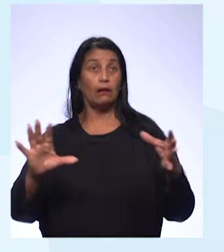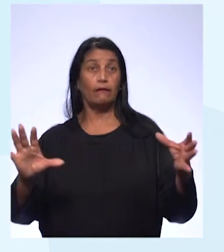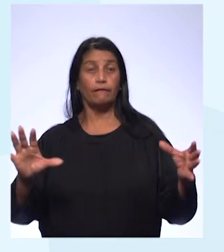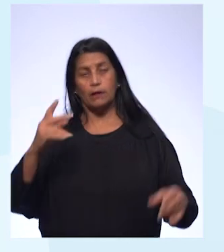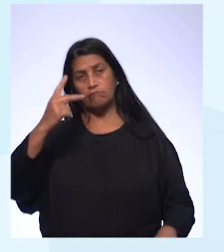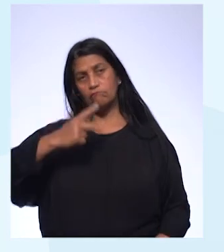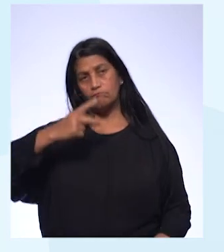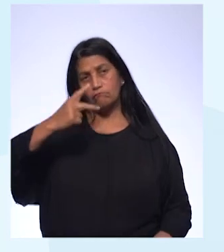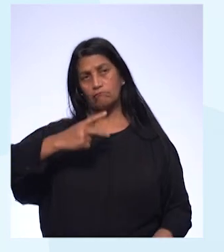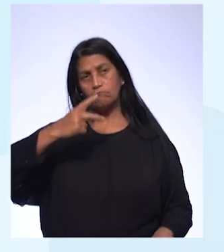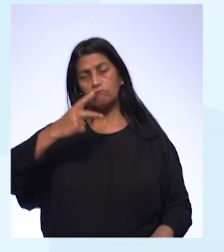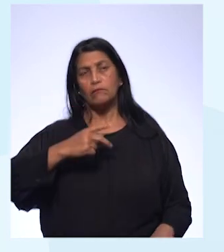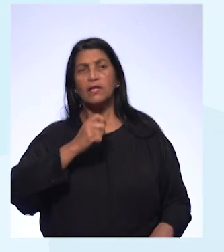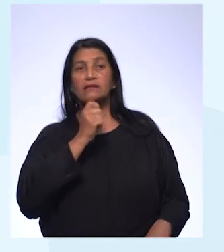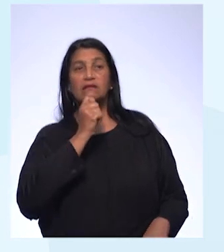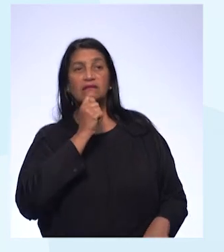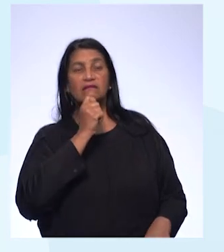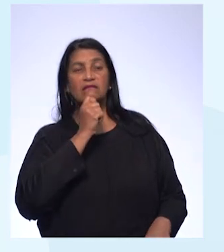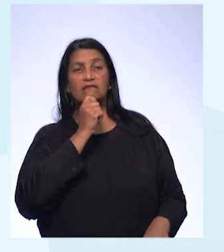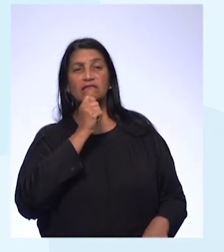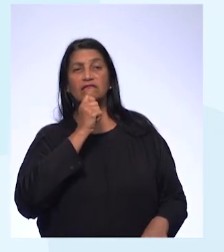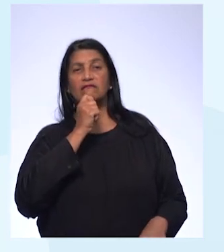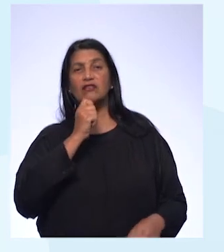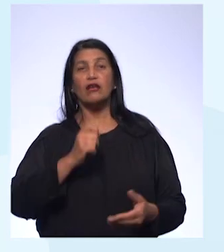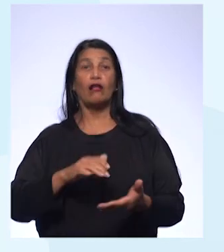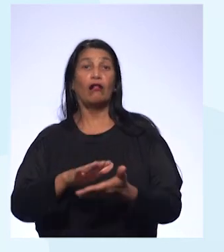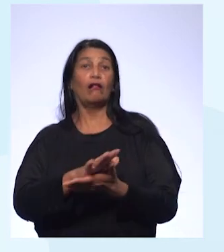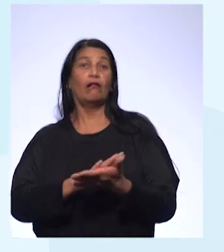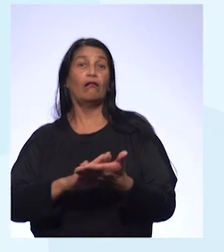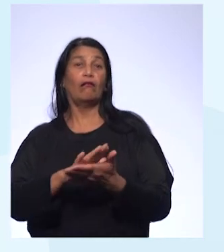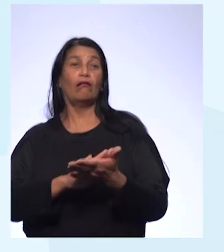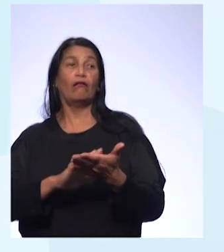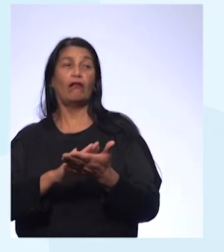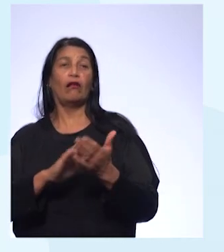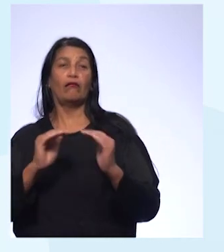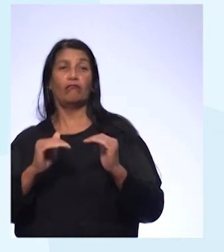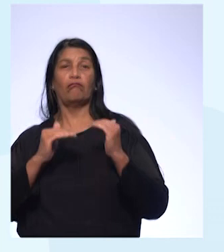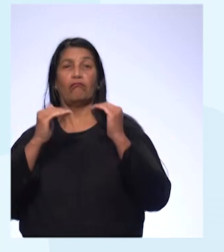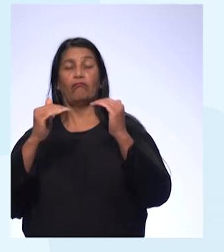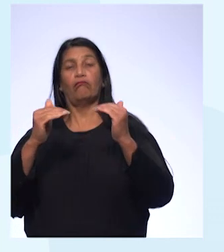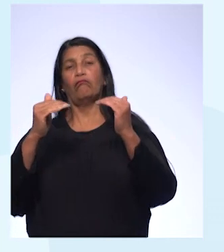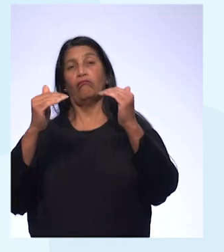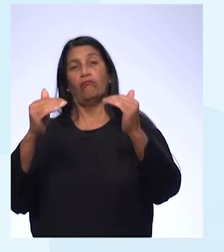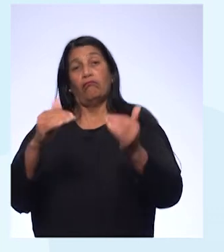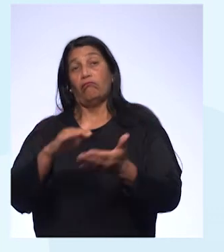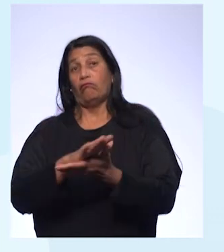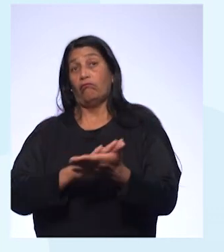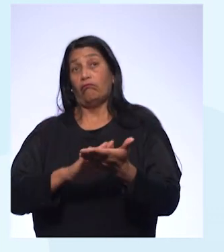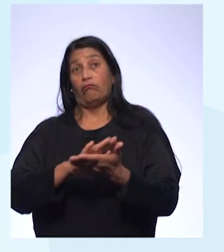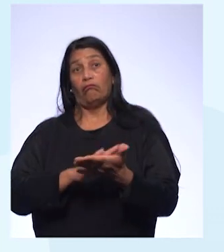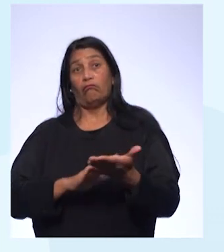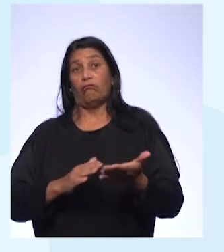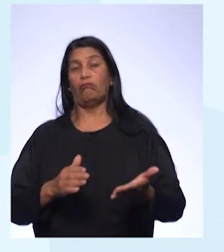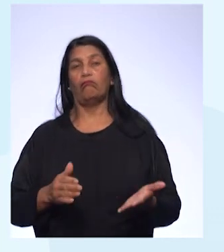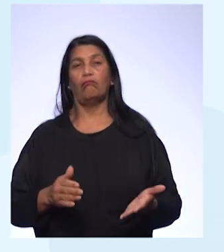autogestão, sem nenhum tipo de hierarquia. Então, também vinha essa questão aí